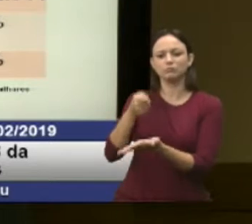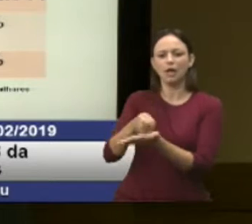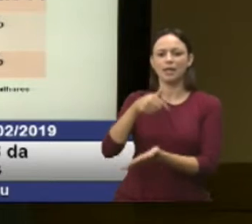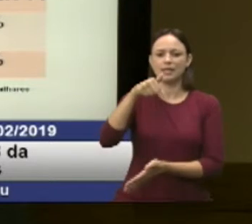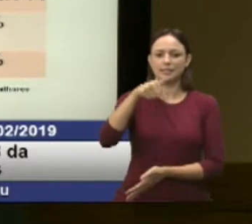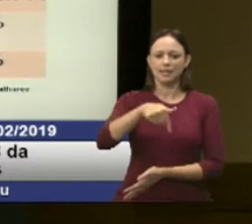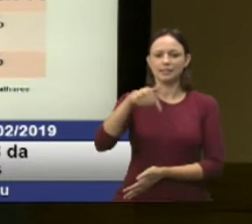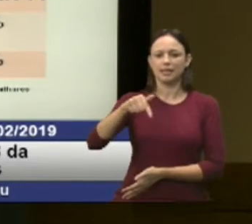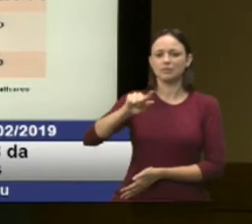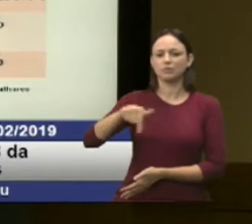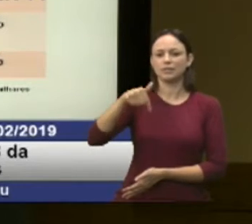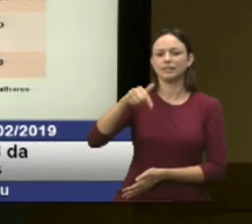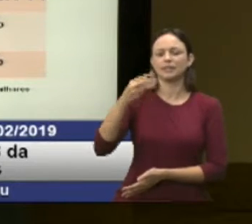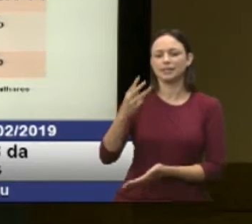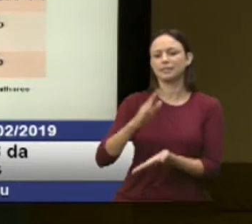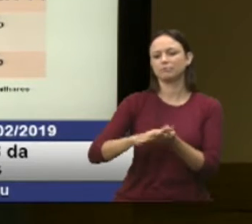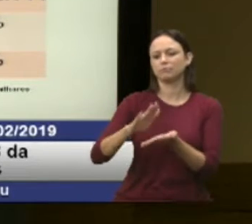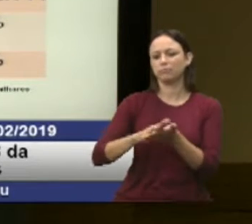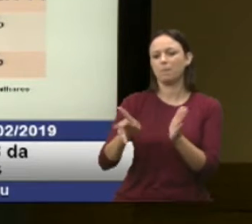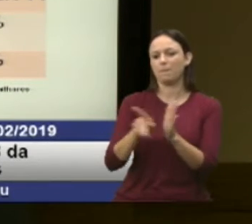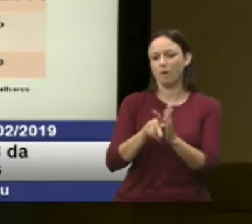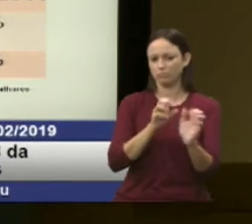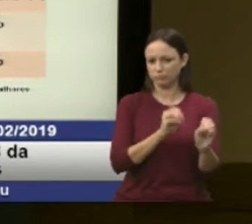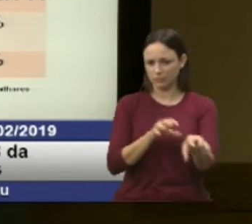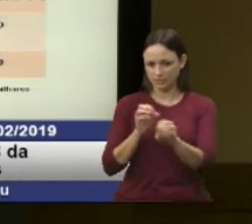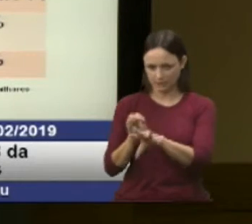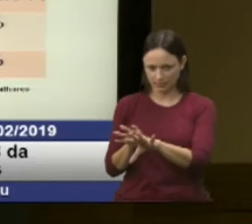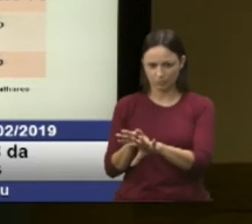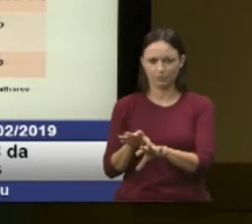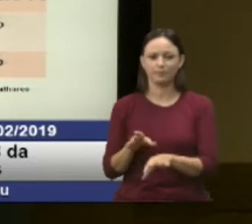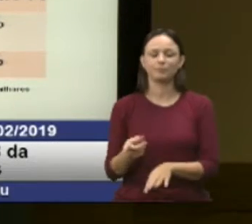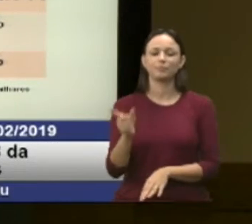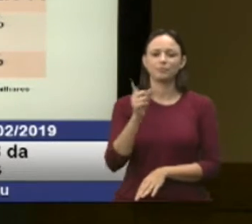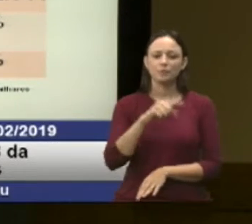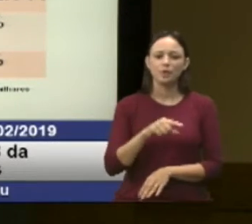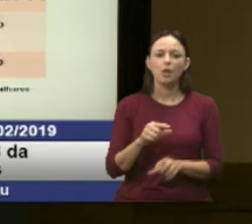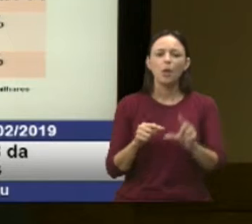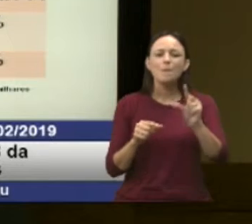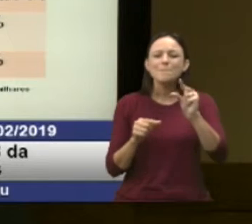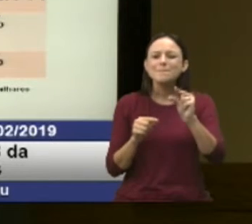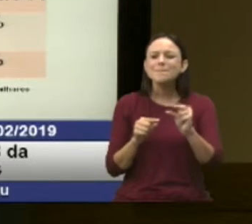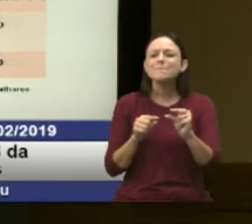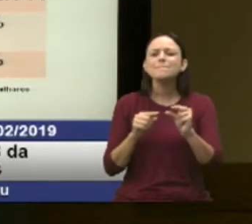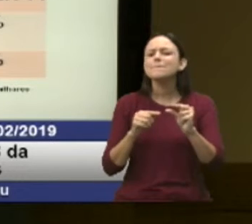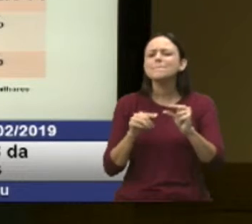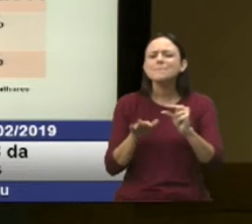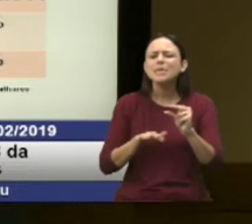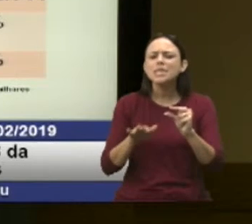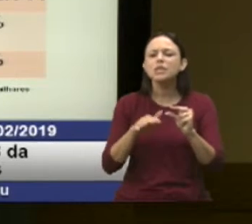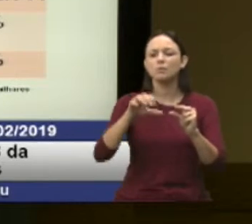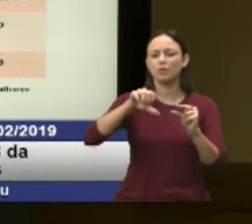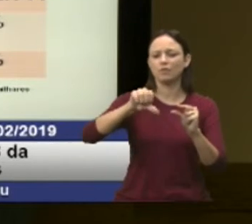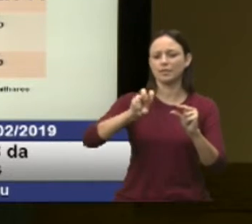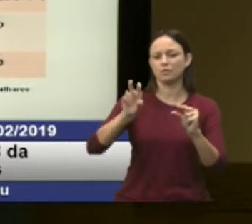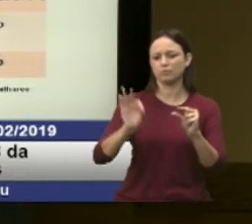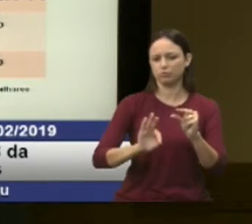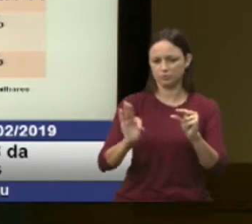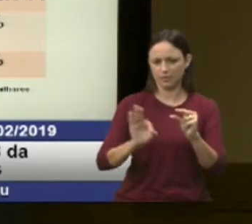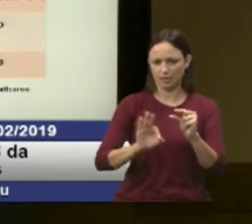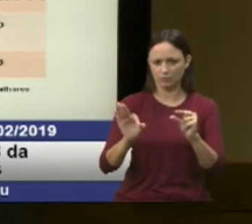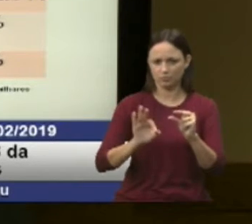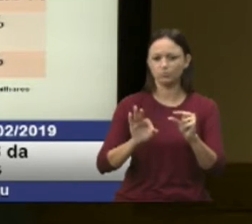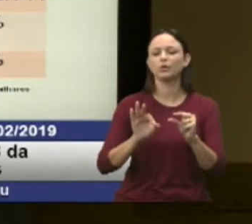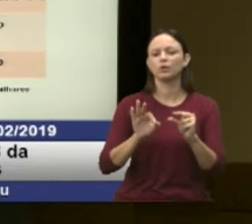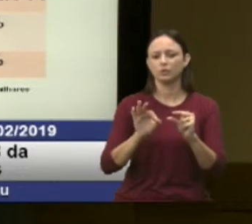77,73% de despesas no magistério. E, no mínimo, seria 95%, que